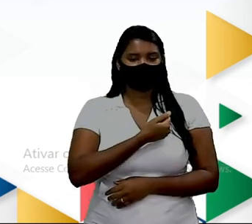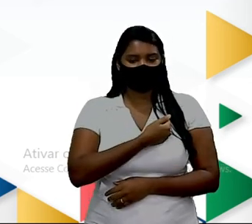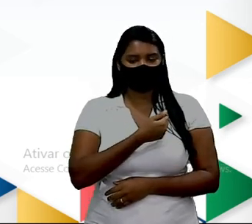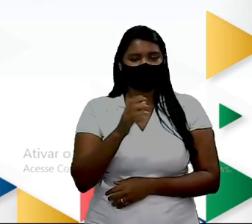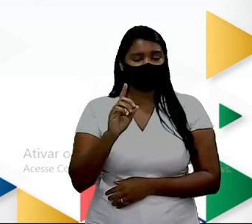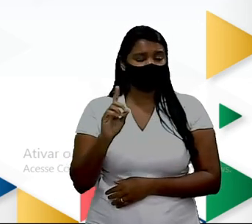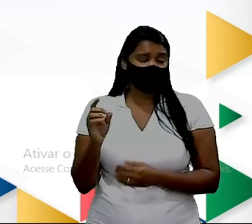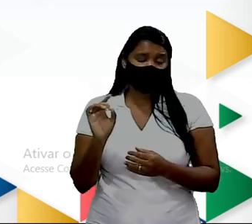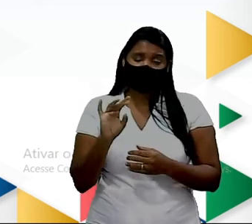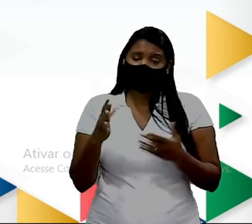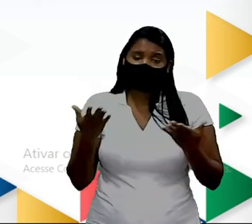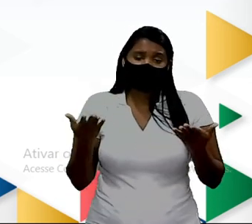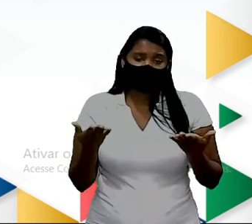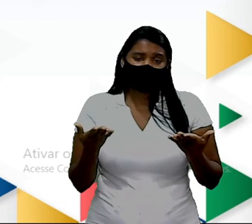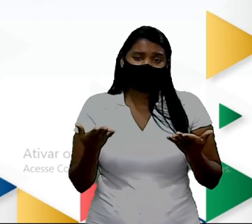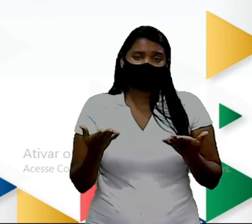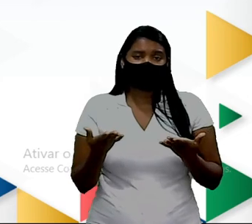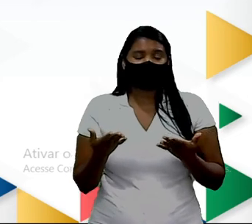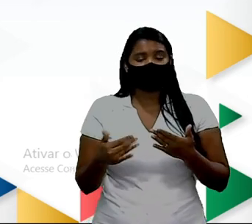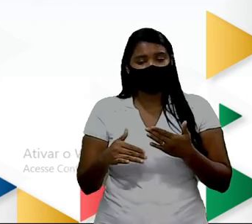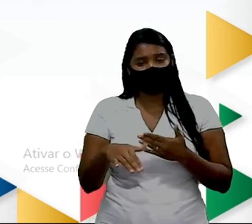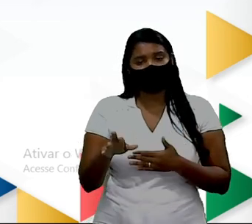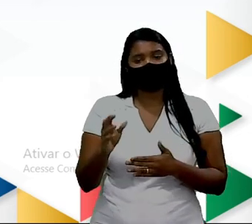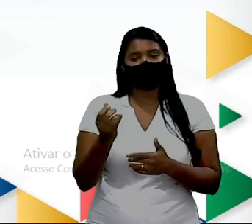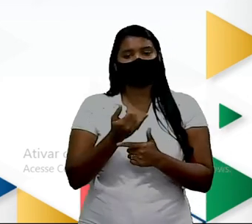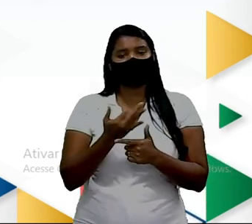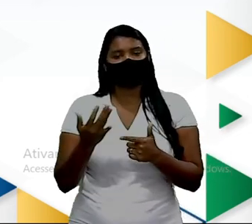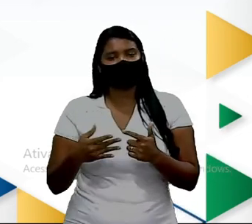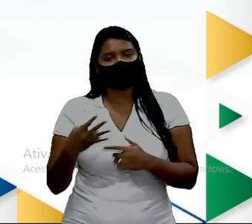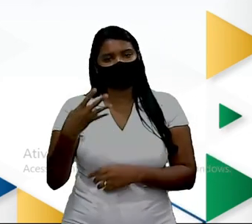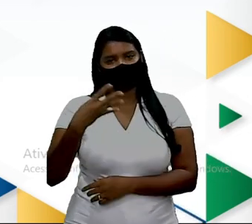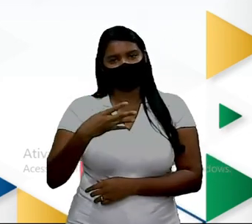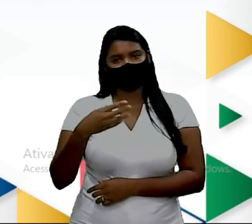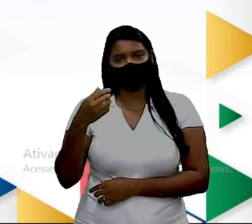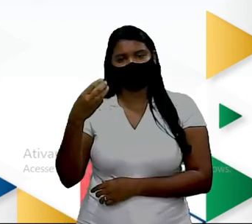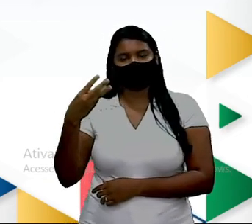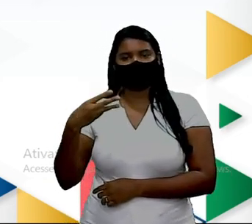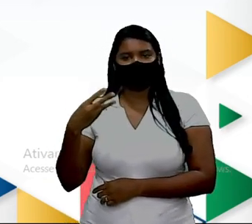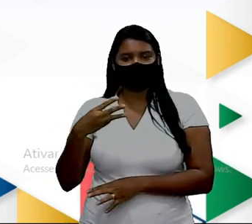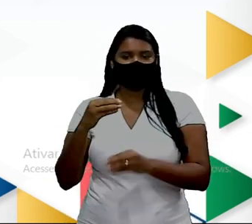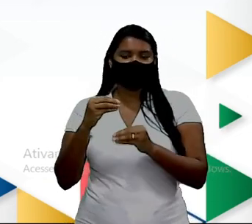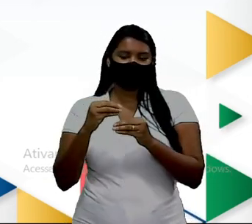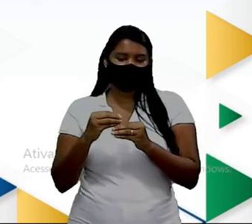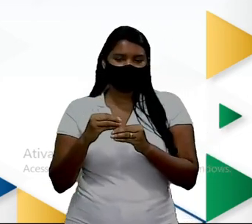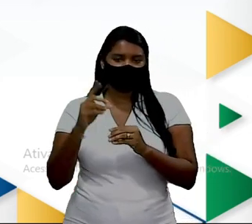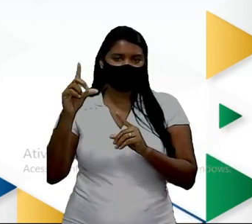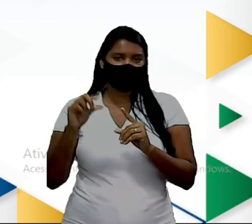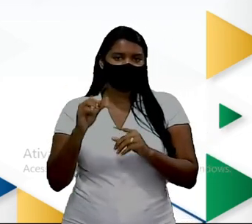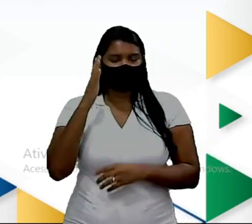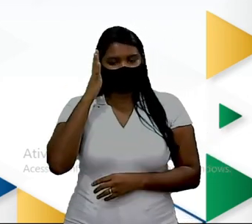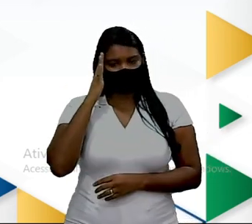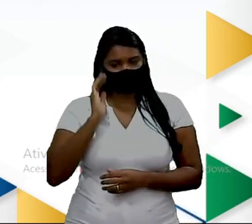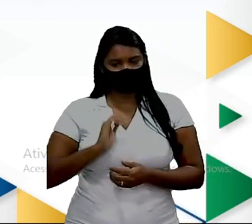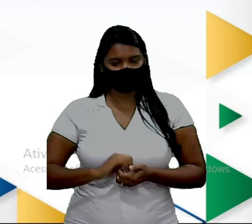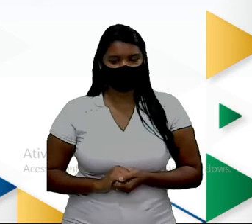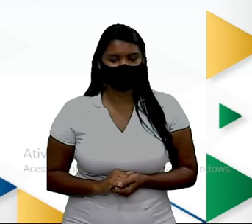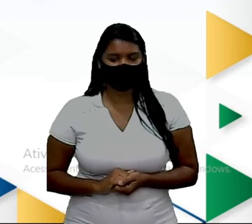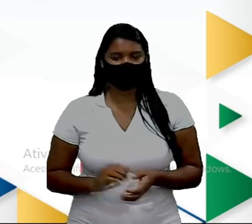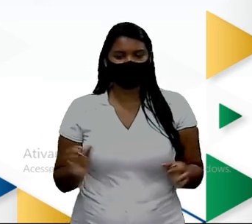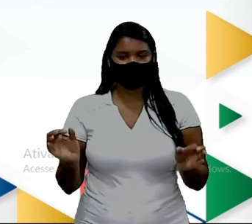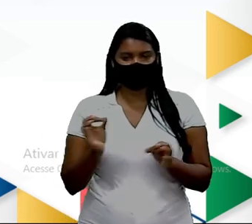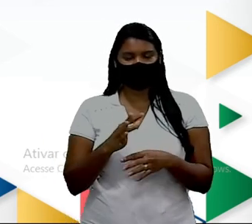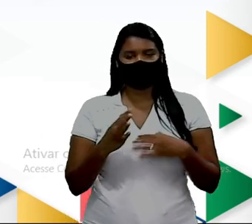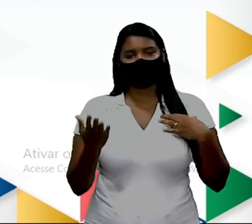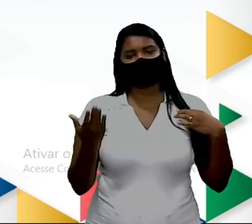só isso. Não faz isso, deixa na fração 4 sobre 3, porque ela está irredutível, tá bom? Fechou então?